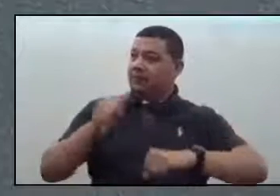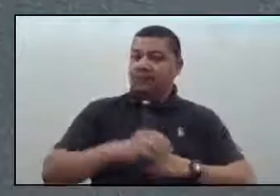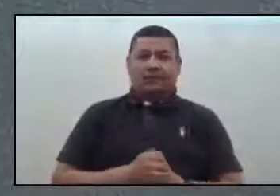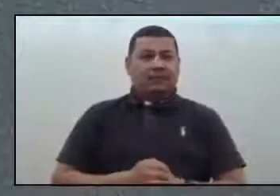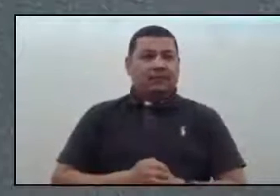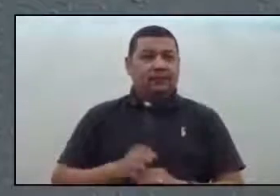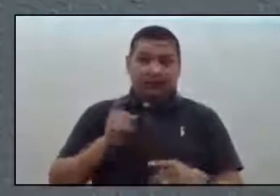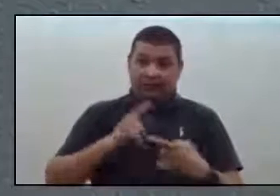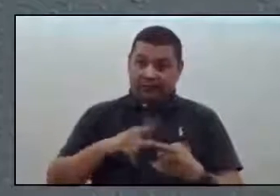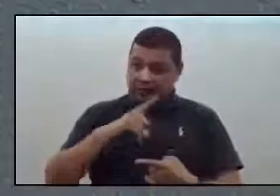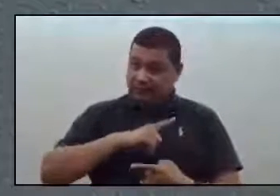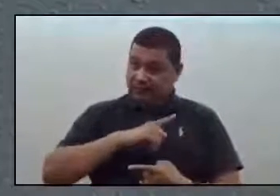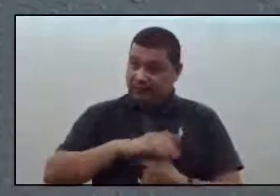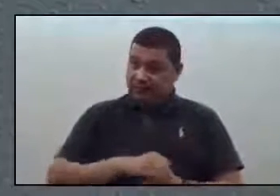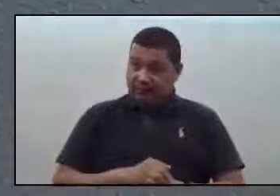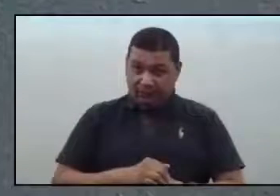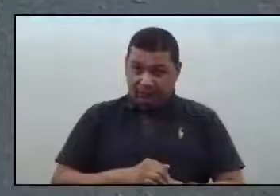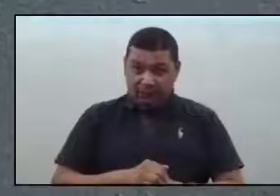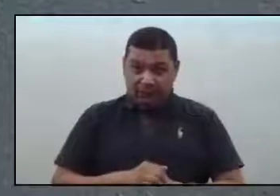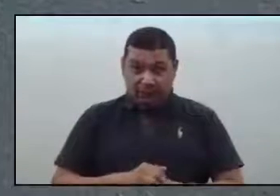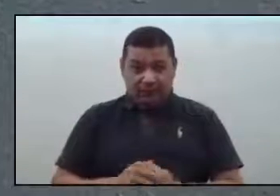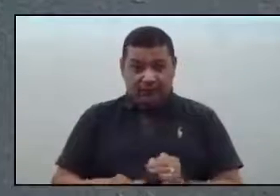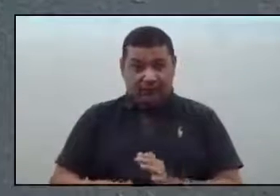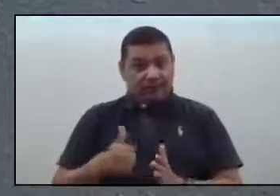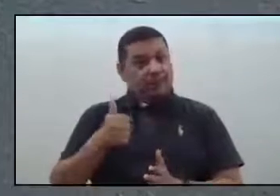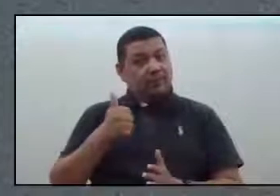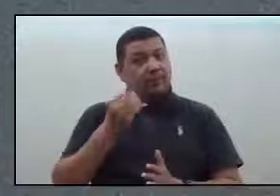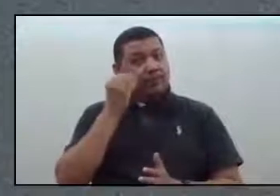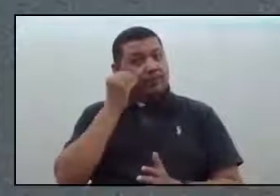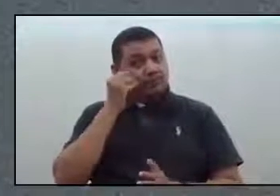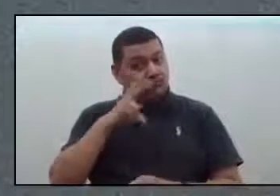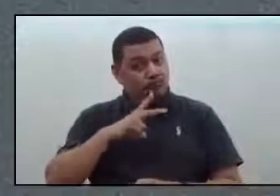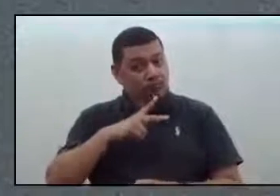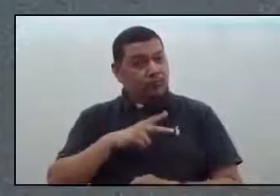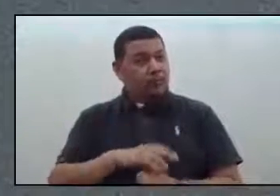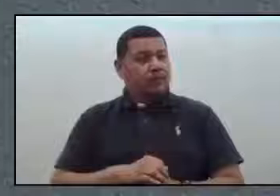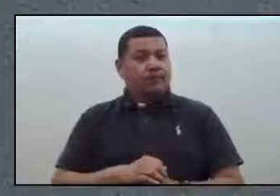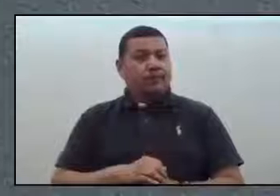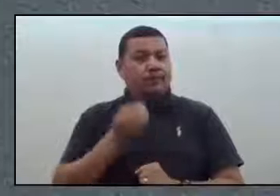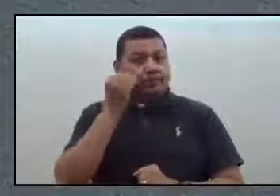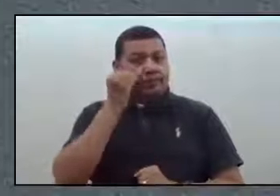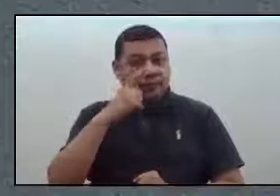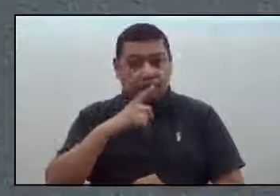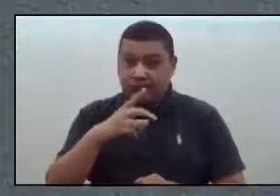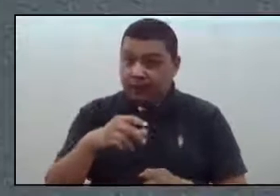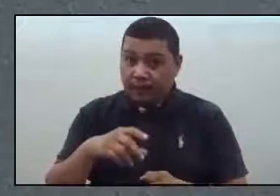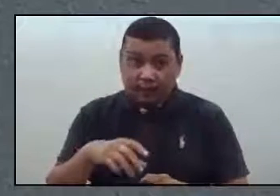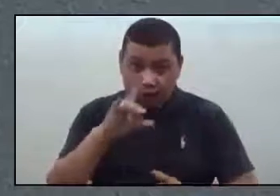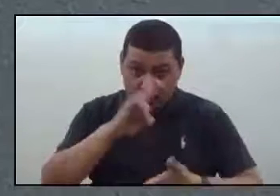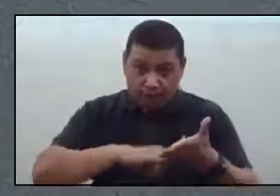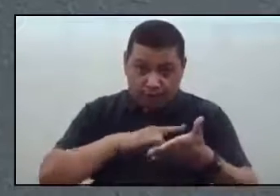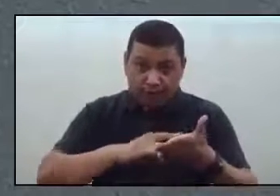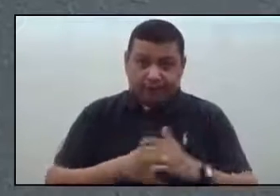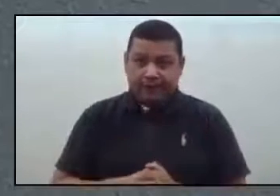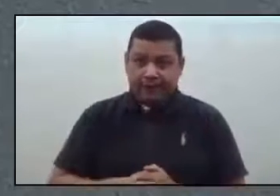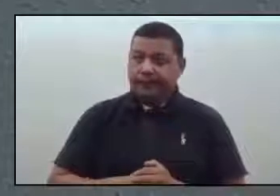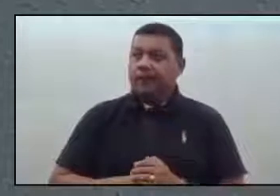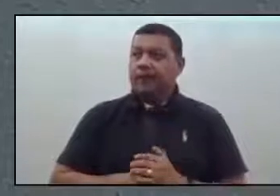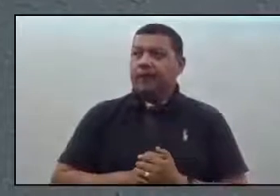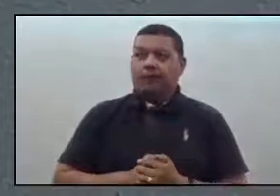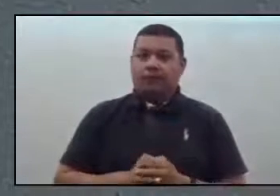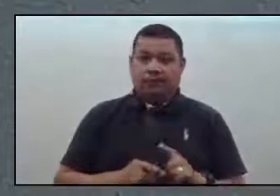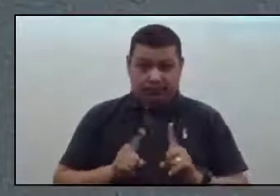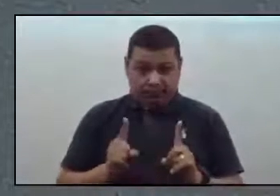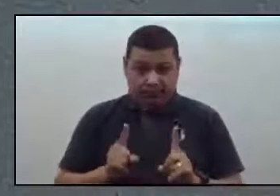ainda estamos em processo ainda de apuração e averiguação para ver de fato o que tem acontecido lá, mas é importante que a